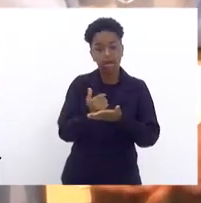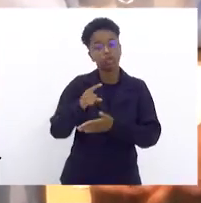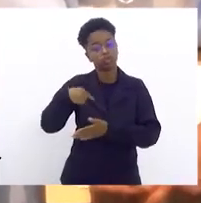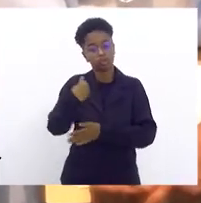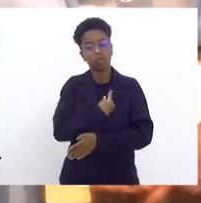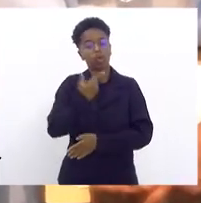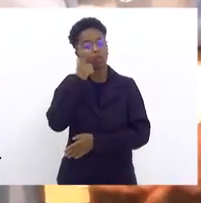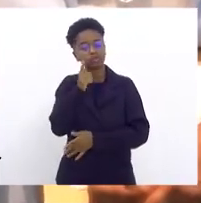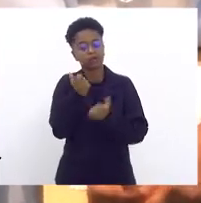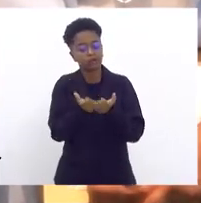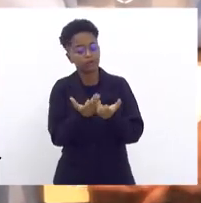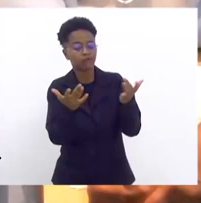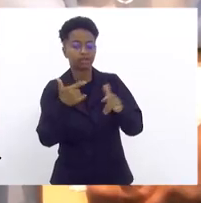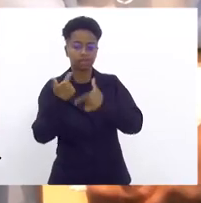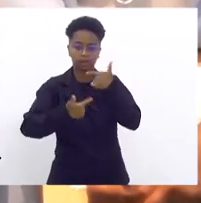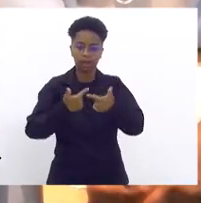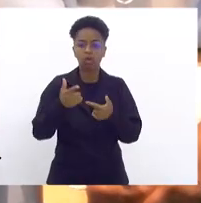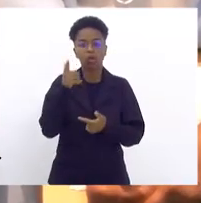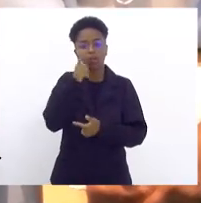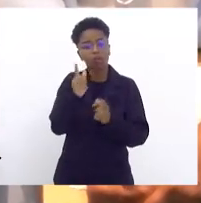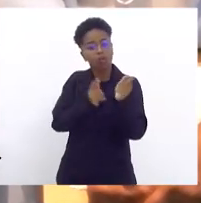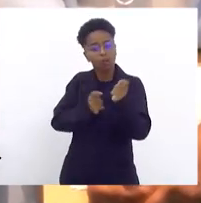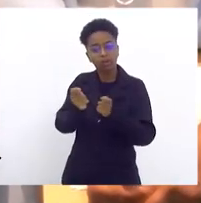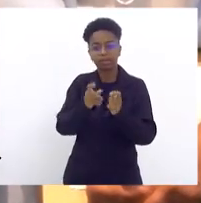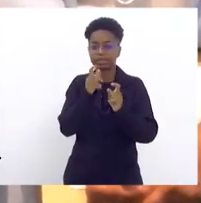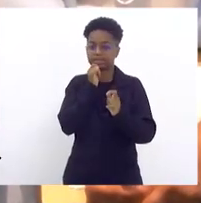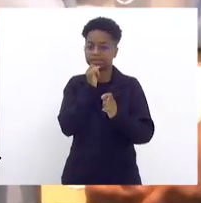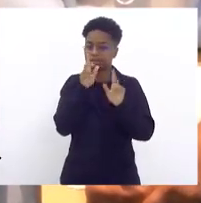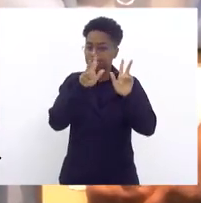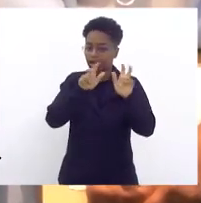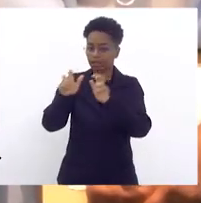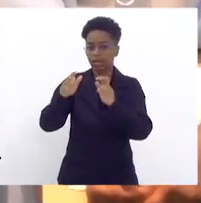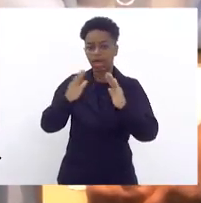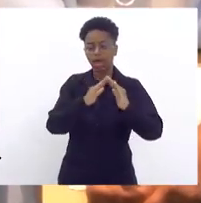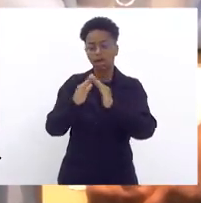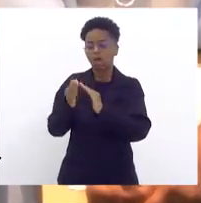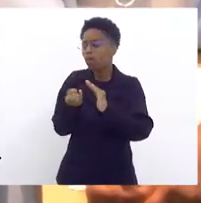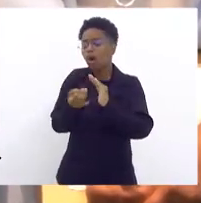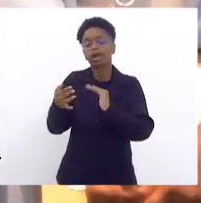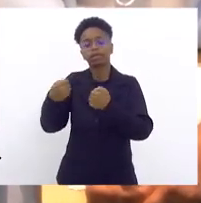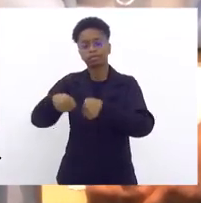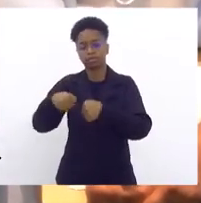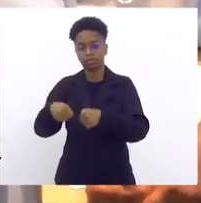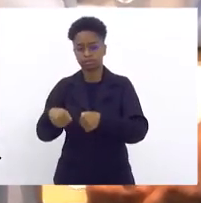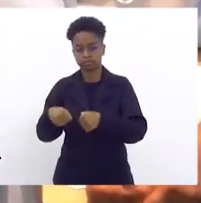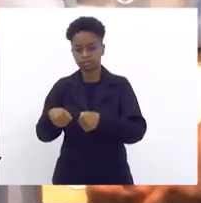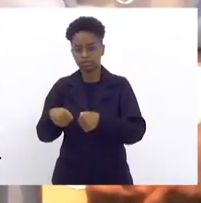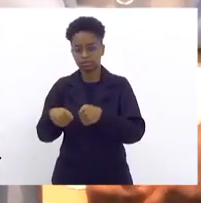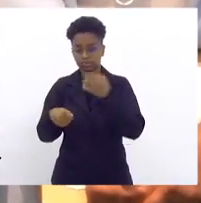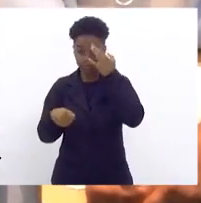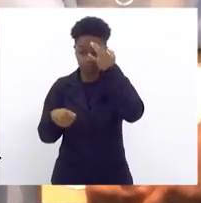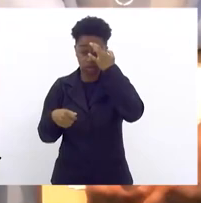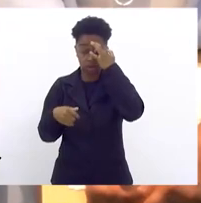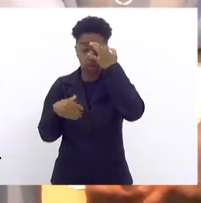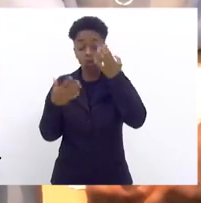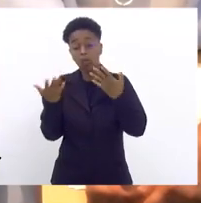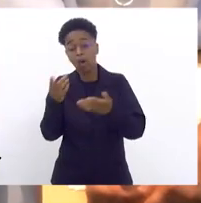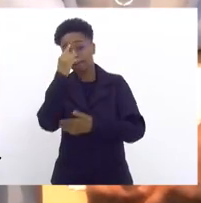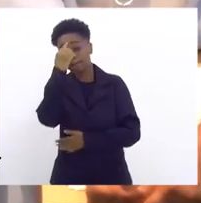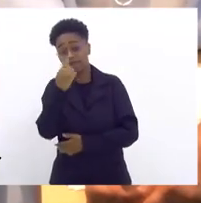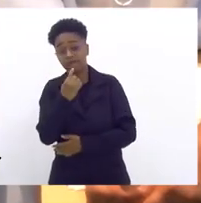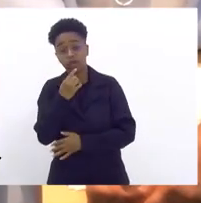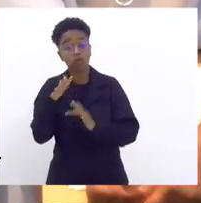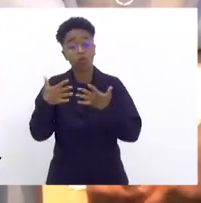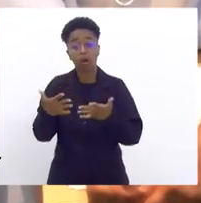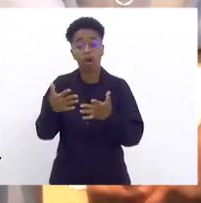geria essa questão você vai cuidar da questão do abrigo de quantos abrigos precisamos precisamos qual o perfil Qual o grau